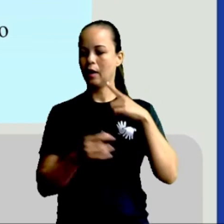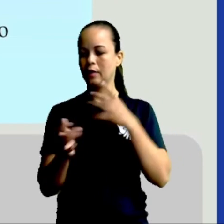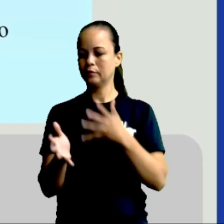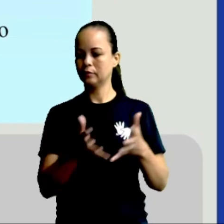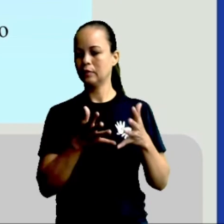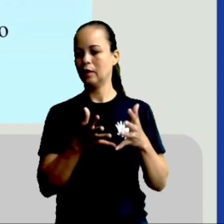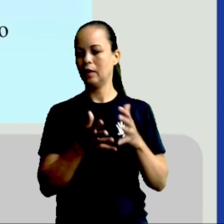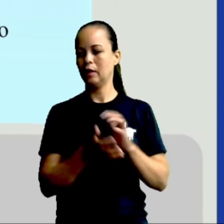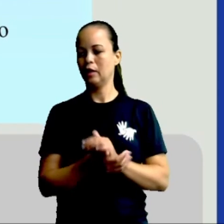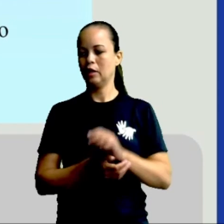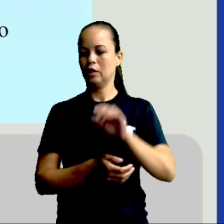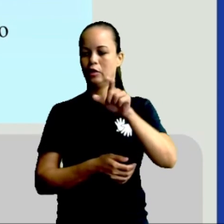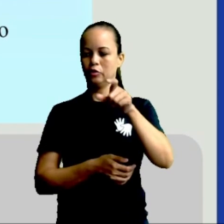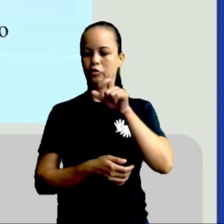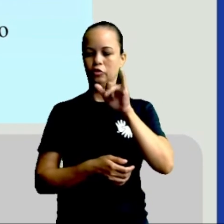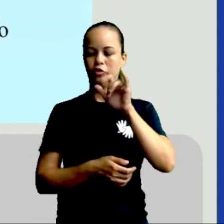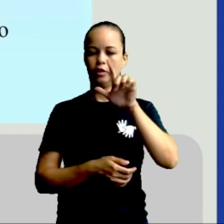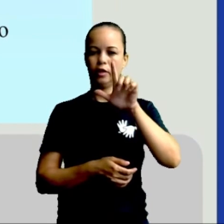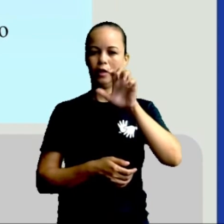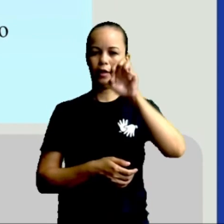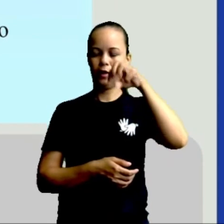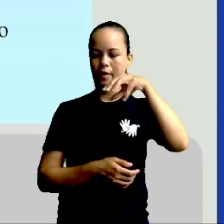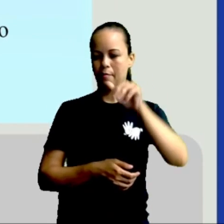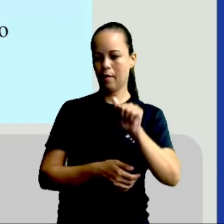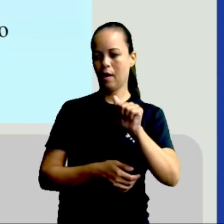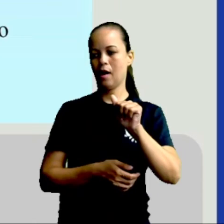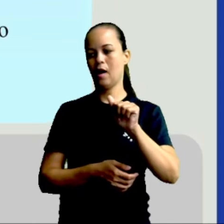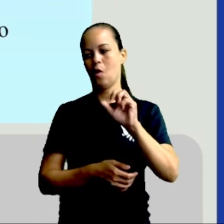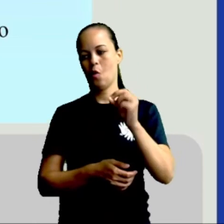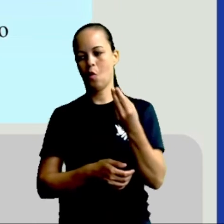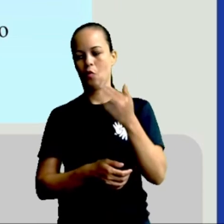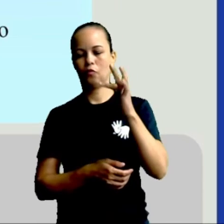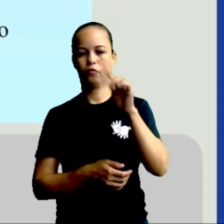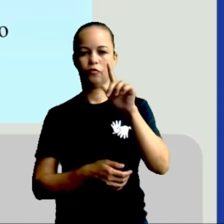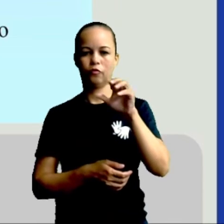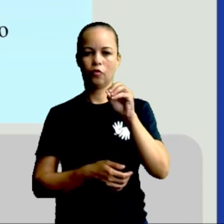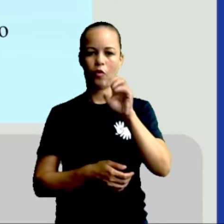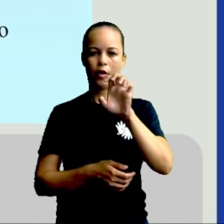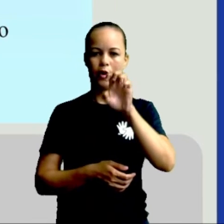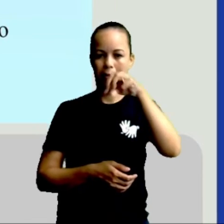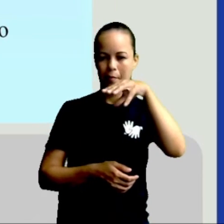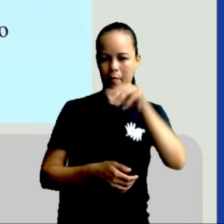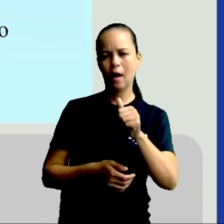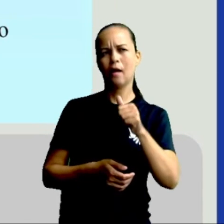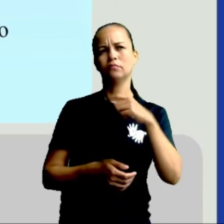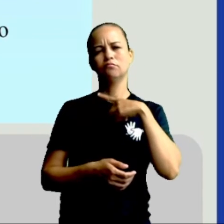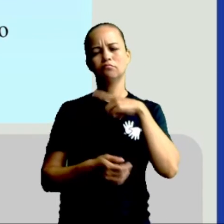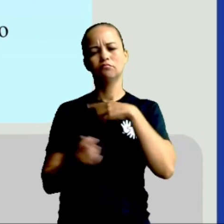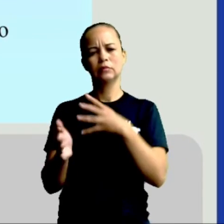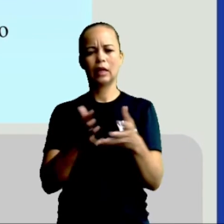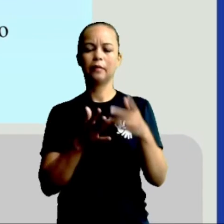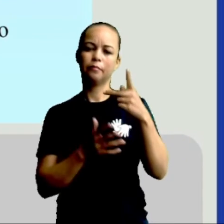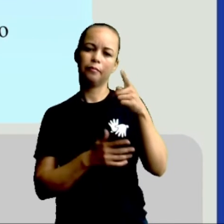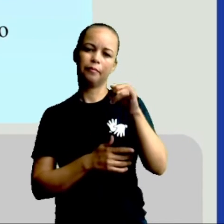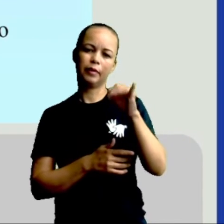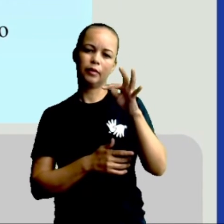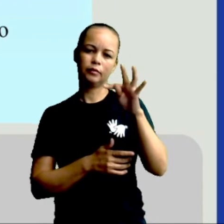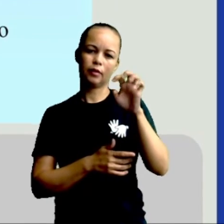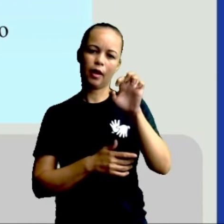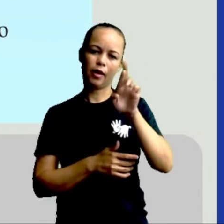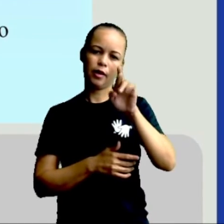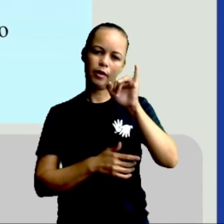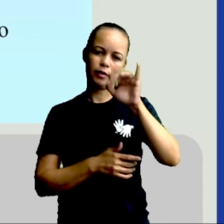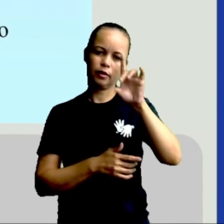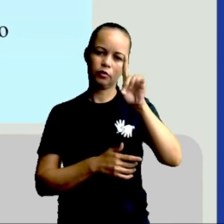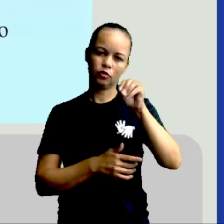são estruturas que a gente já pode encontrar a partir de quem, gente? Das pteridófitas, tá? Então, pteridófitas são plantas que a gente diz o quê?